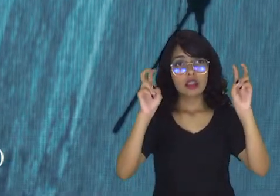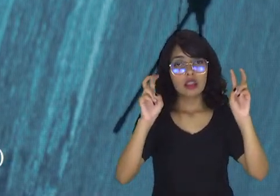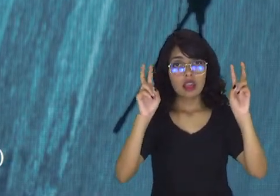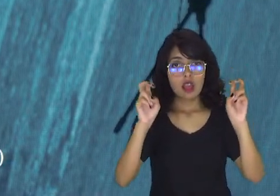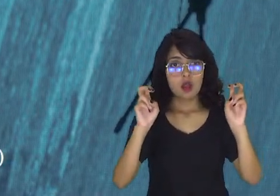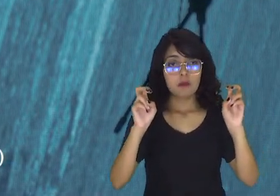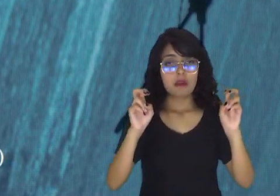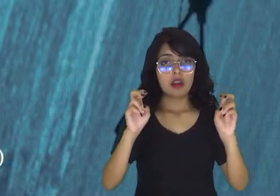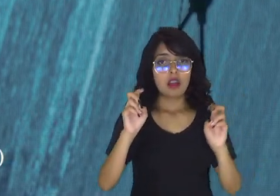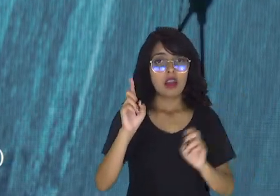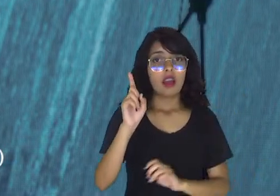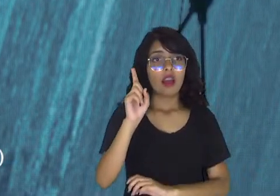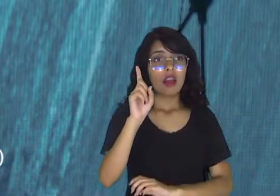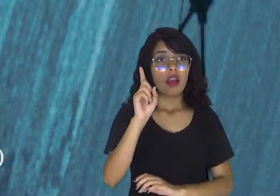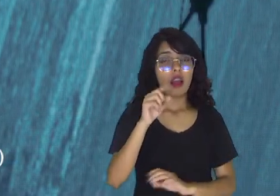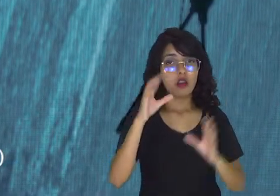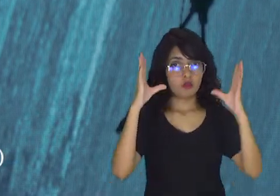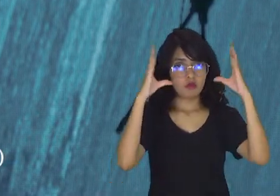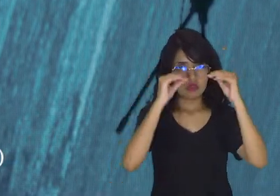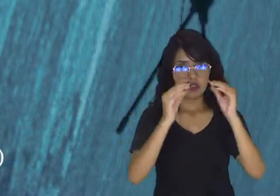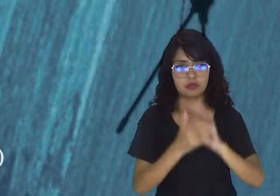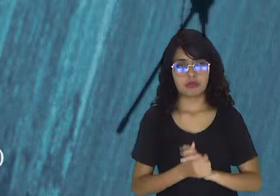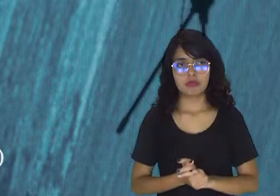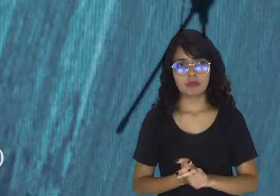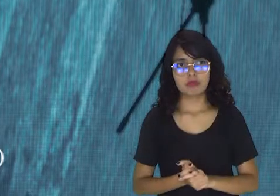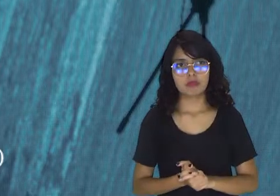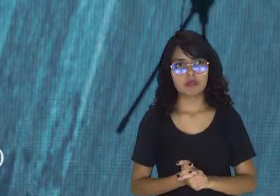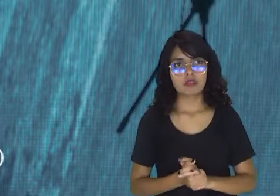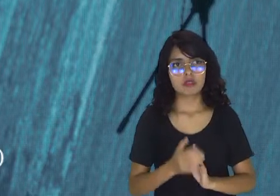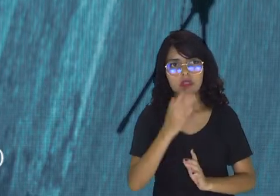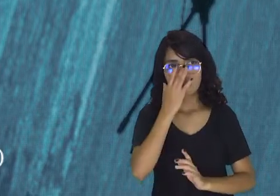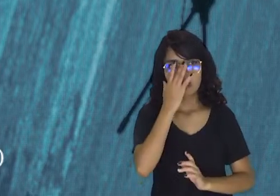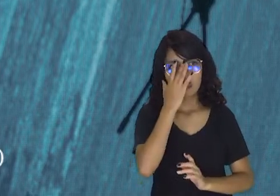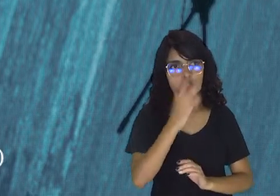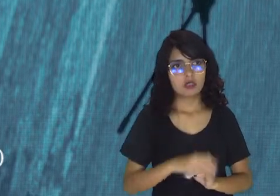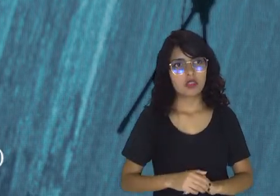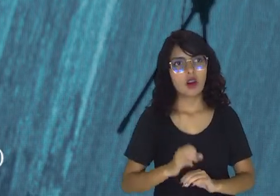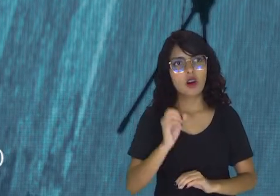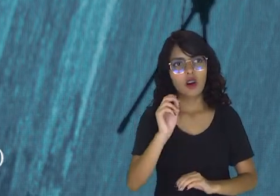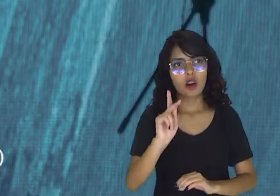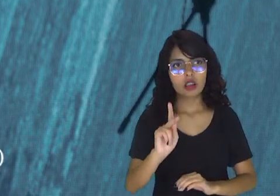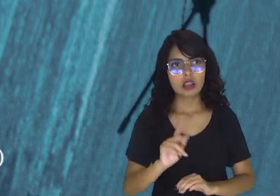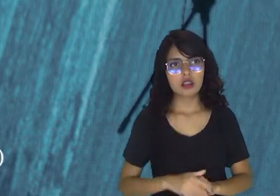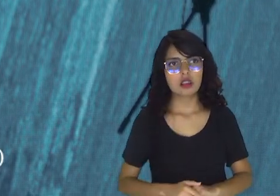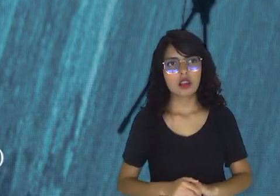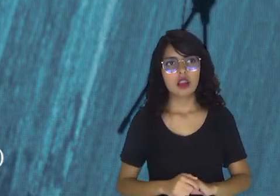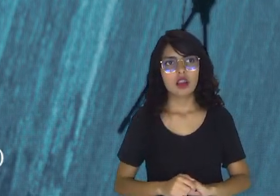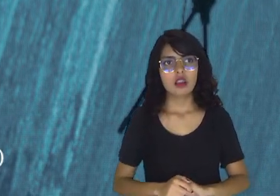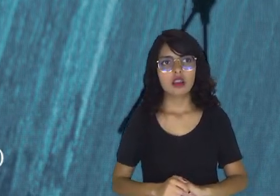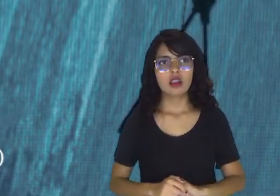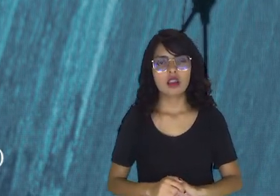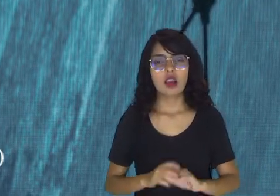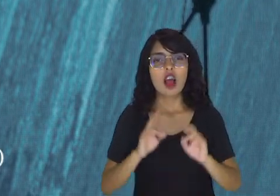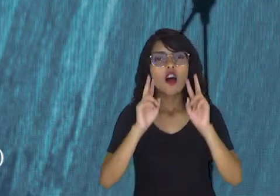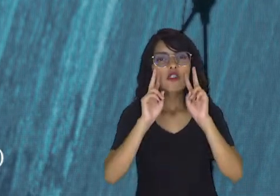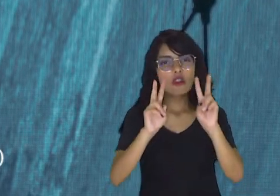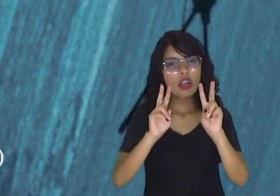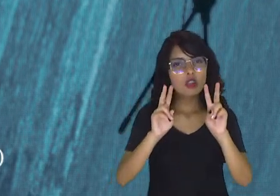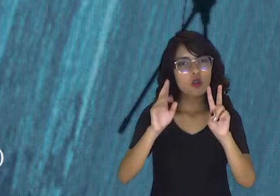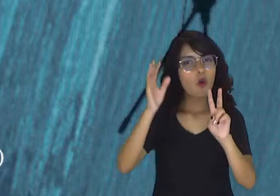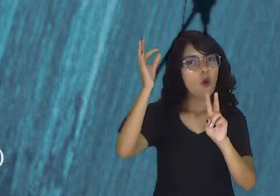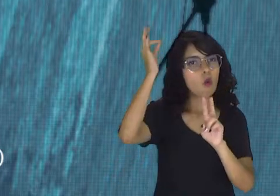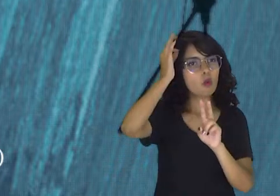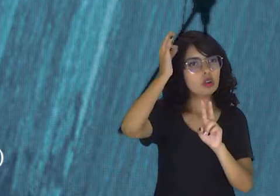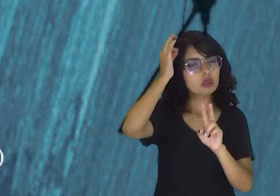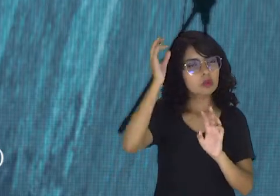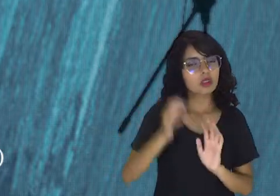final de 2 Reis 6 e a parte A de 2 Reis 7, vendo além do que os olhos podem ver.